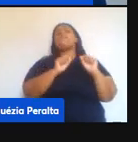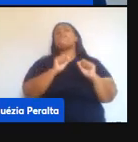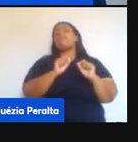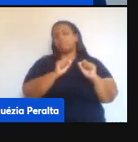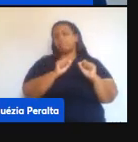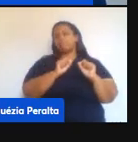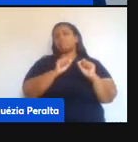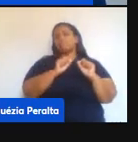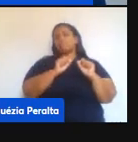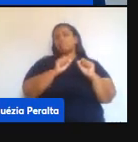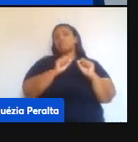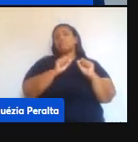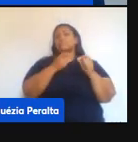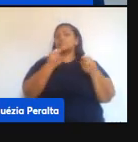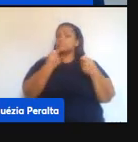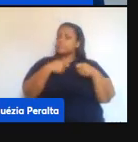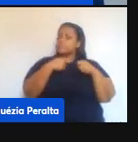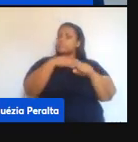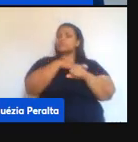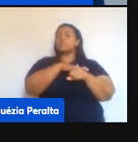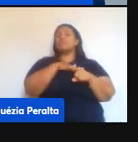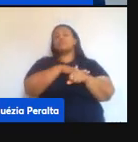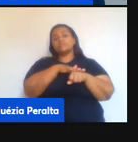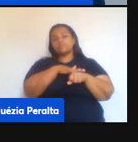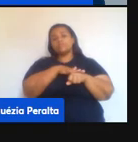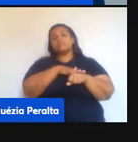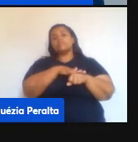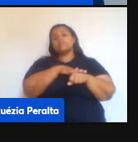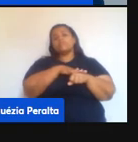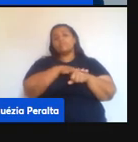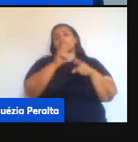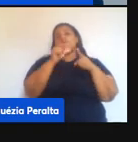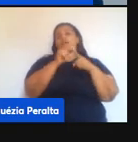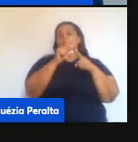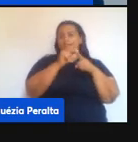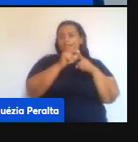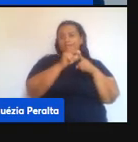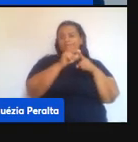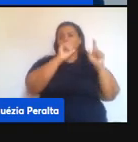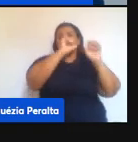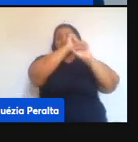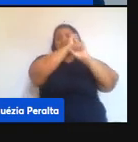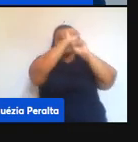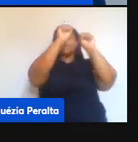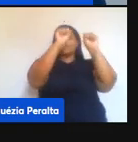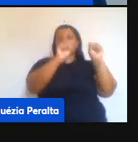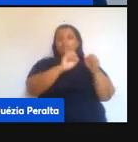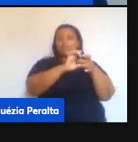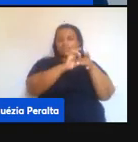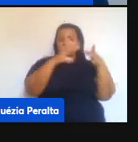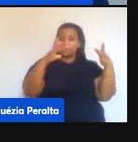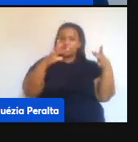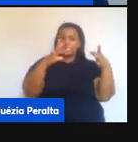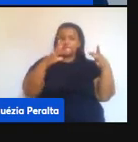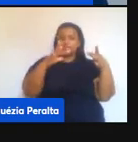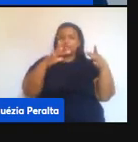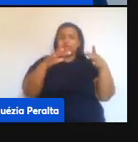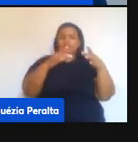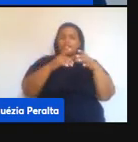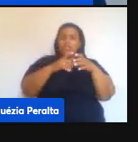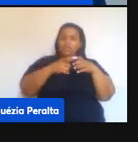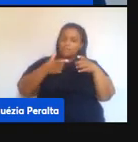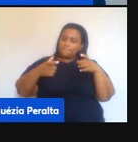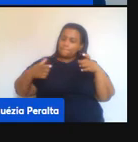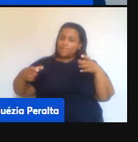gente precisa conversar, porque a palavra democracia, ela abre para várias possibilidades de